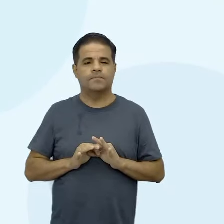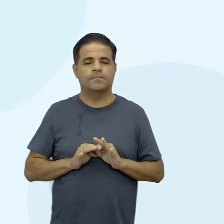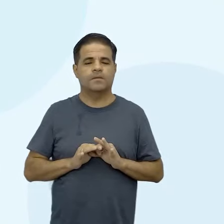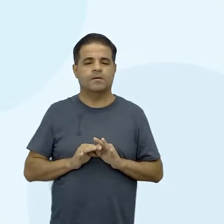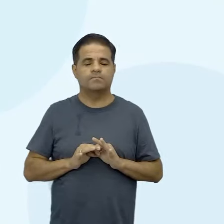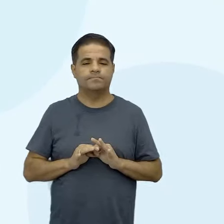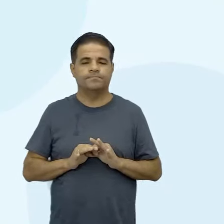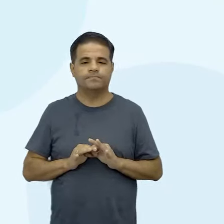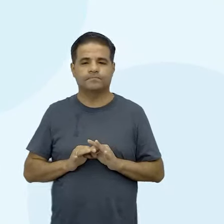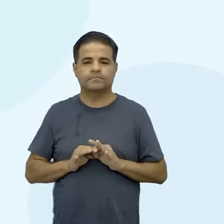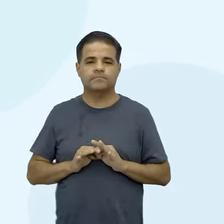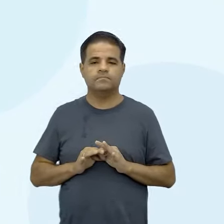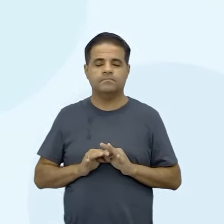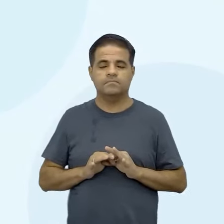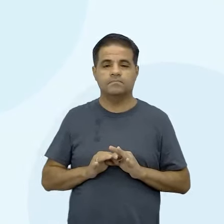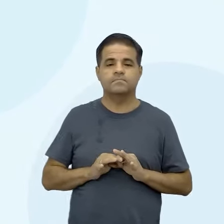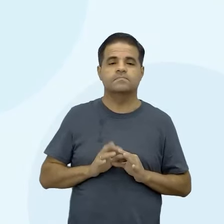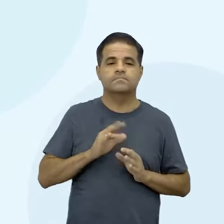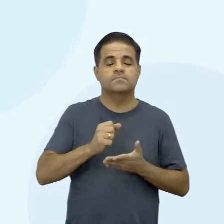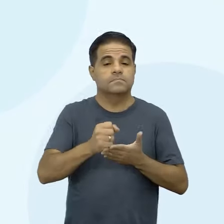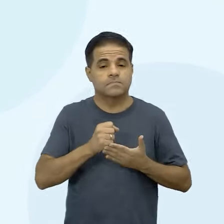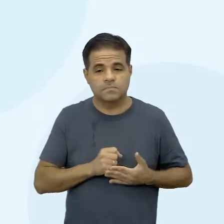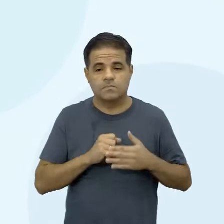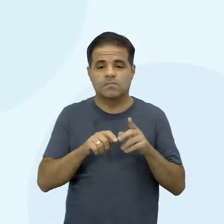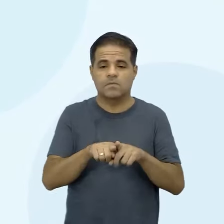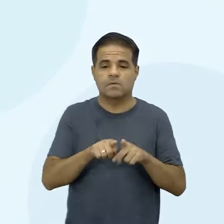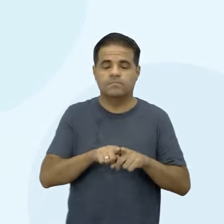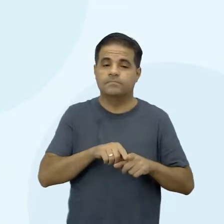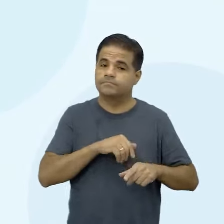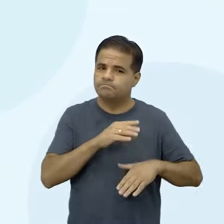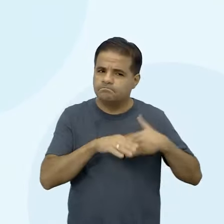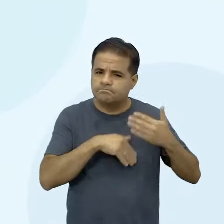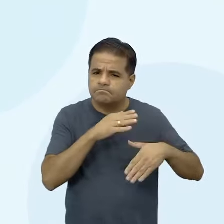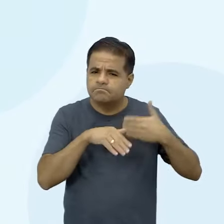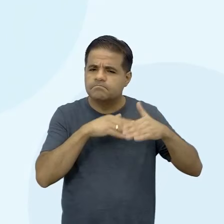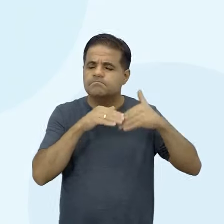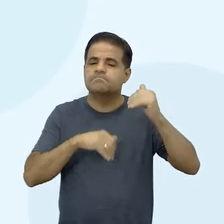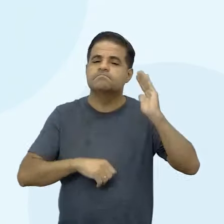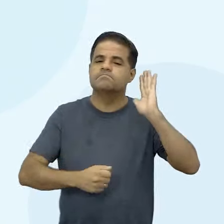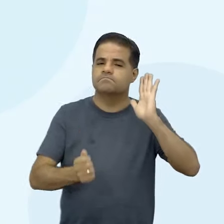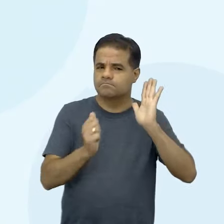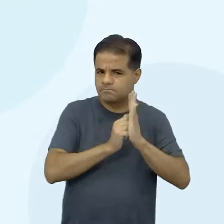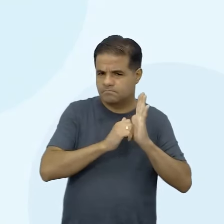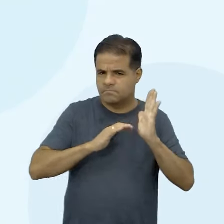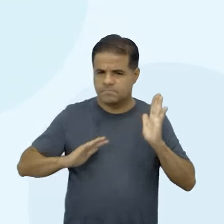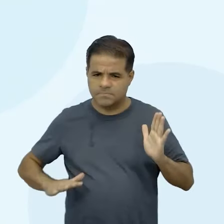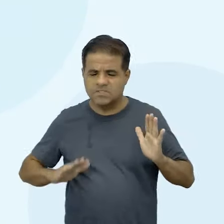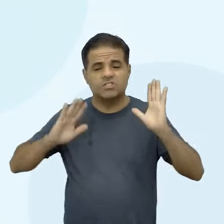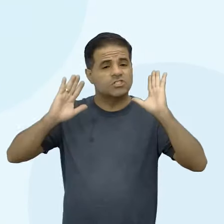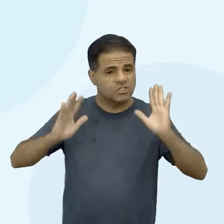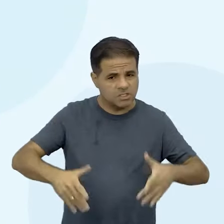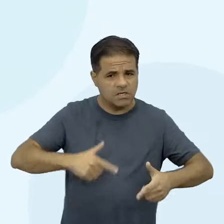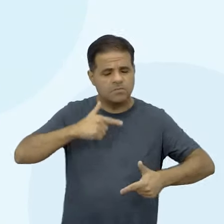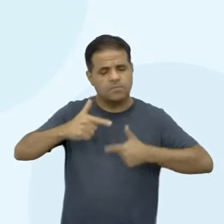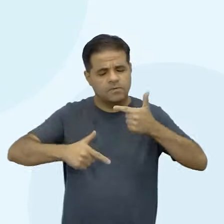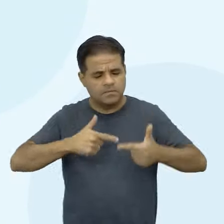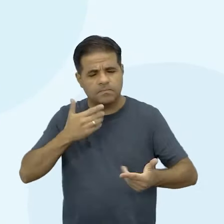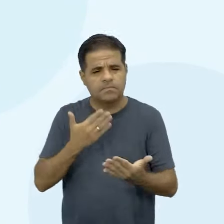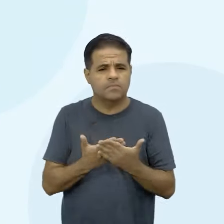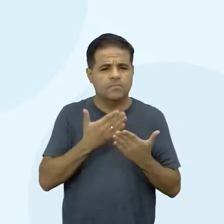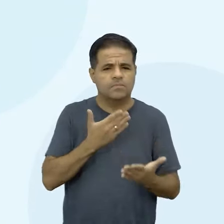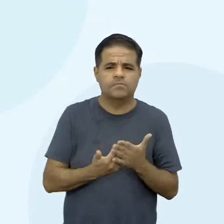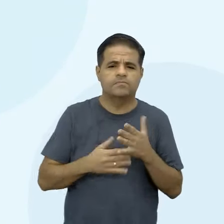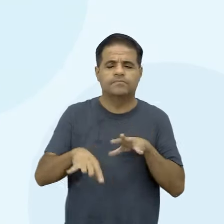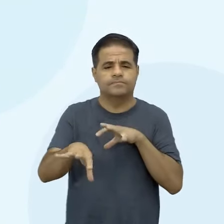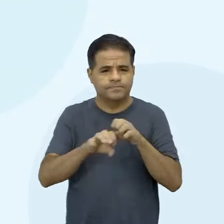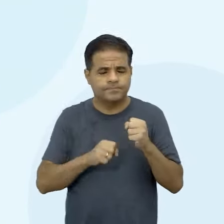contextualizado. Ela vai trazer também o desenvolvimento aí das habilidades que já foram trabalhadas com os estudantes na formação